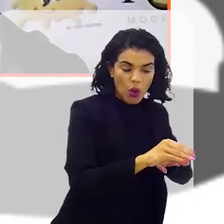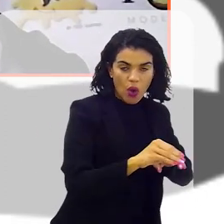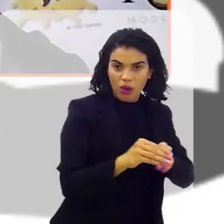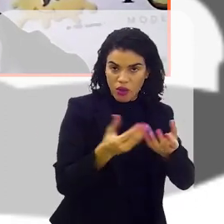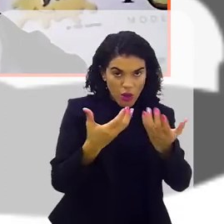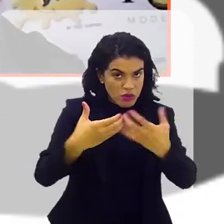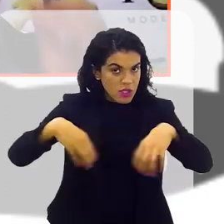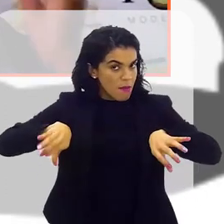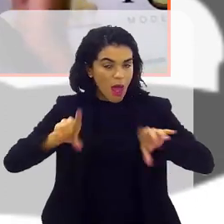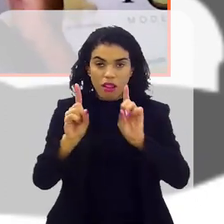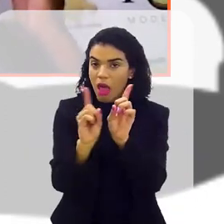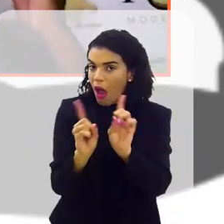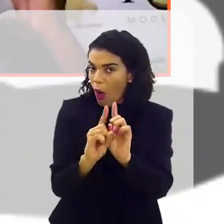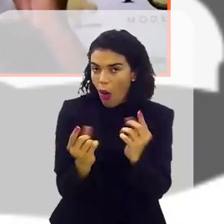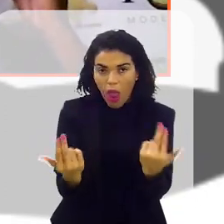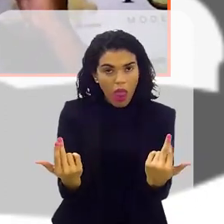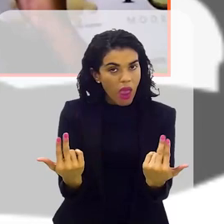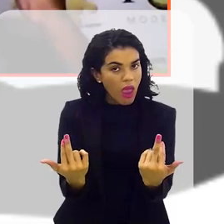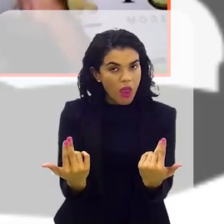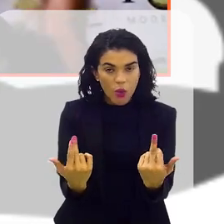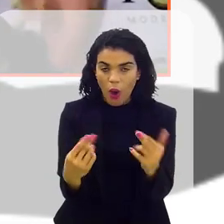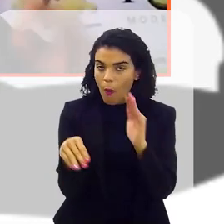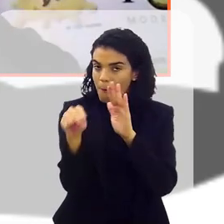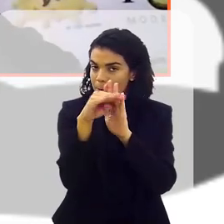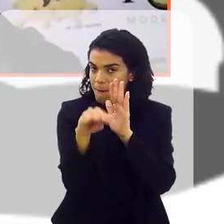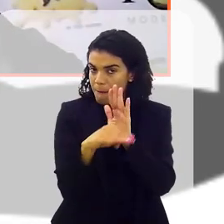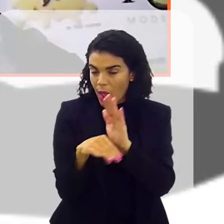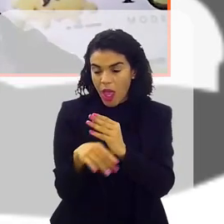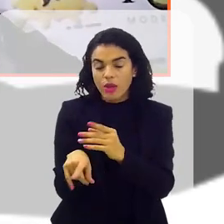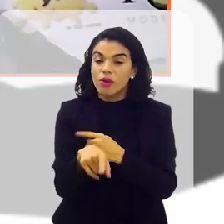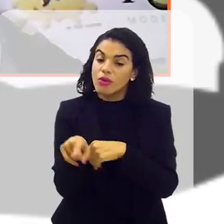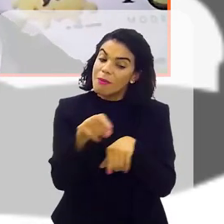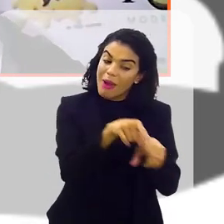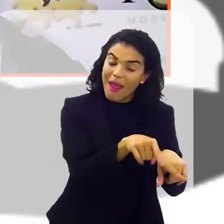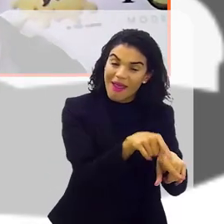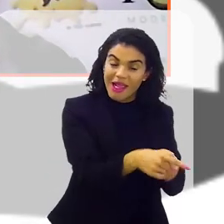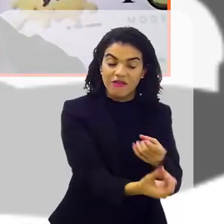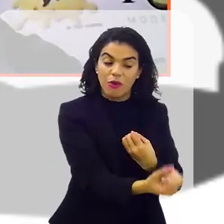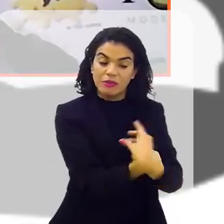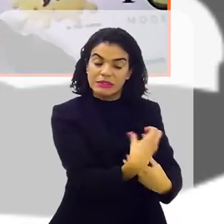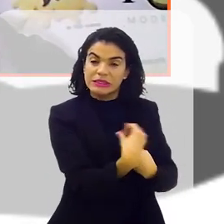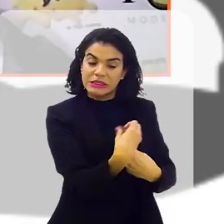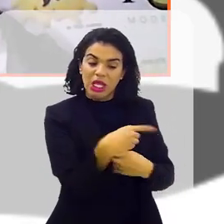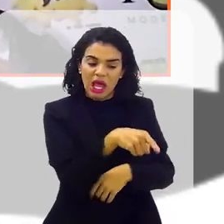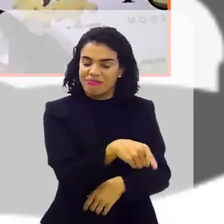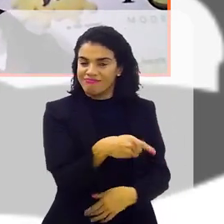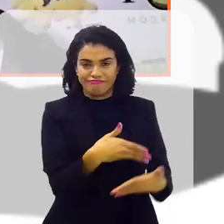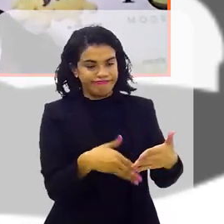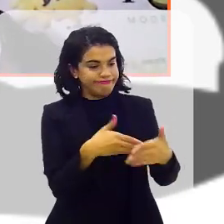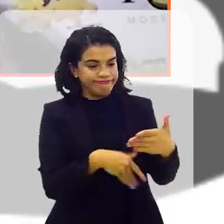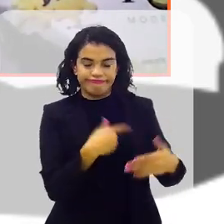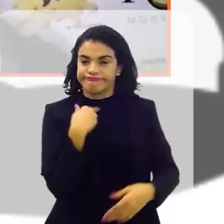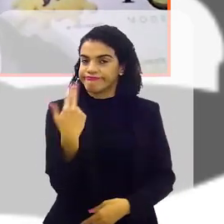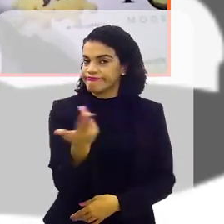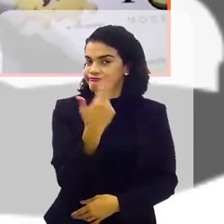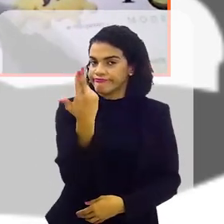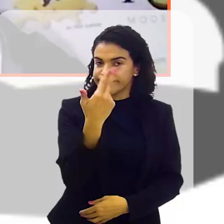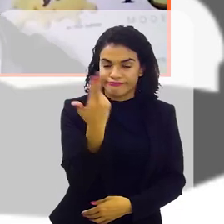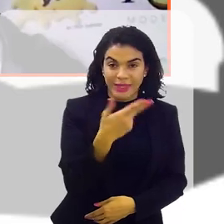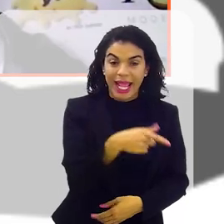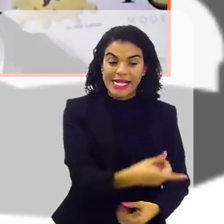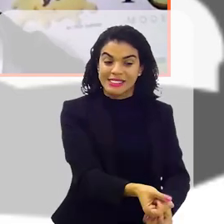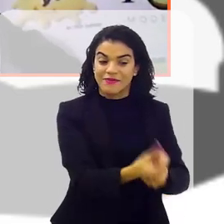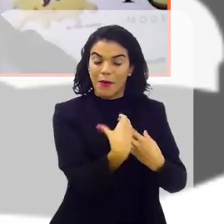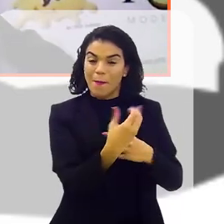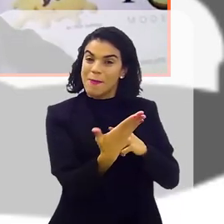faço não não faça Eles é que vão me dando durante as aulas os limites o que